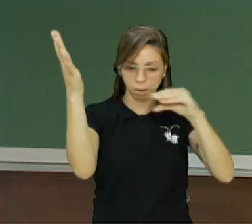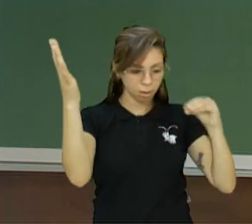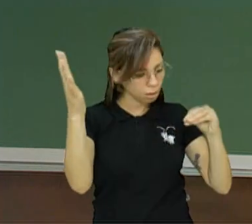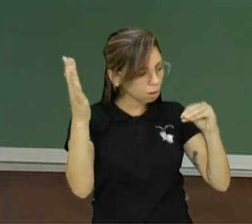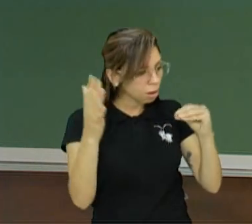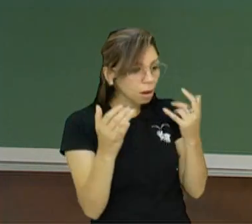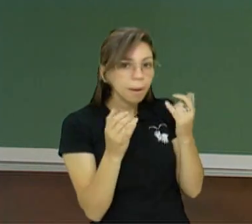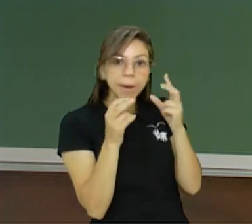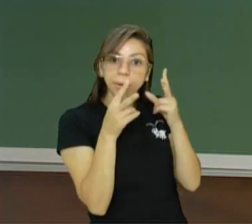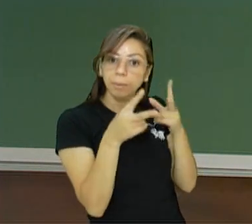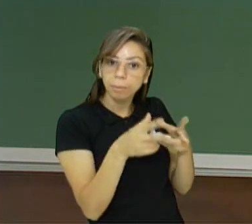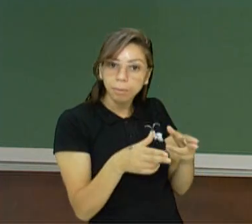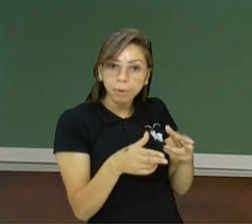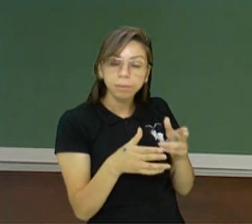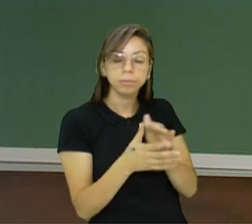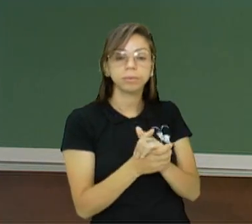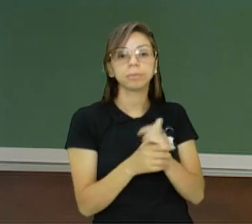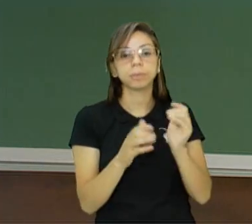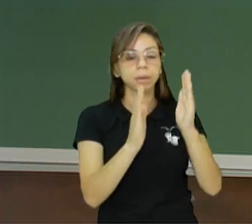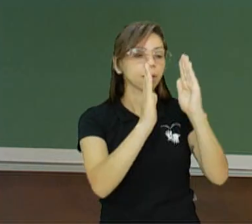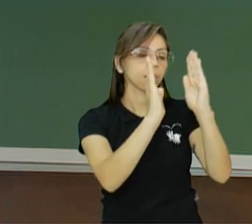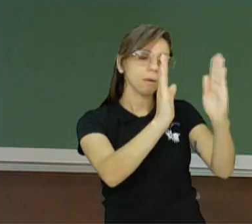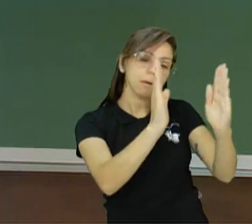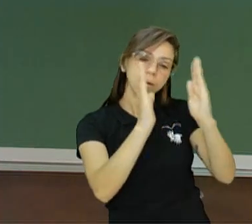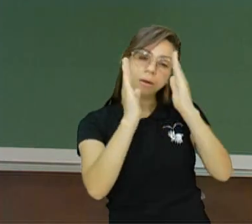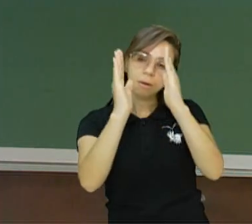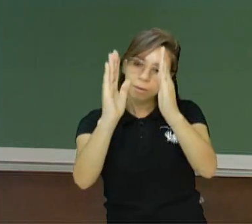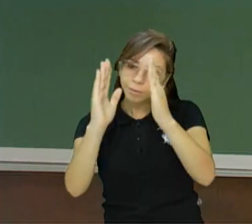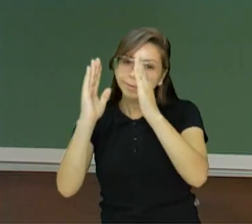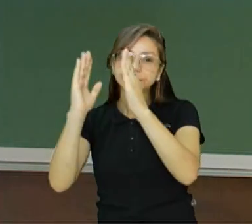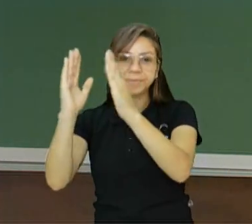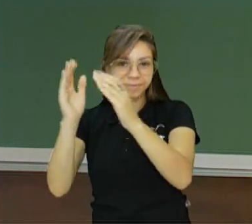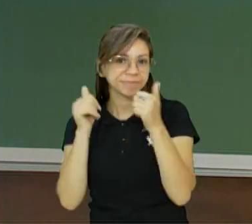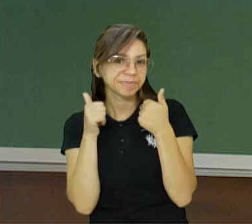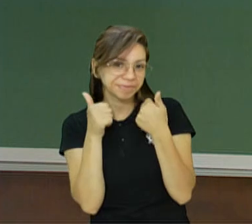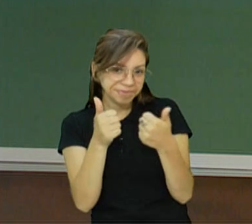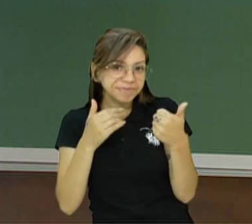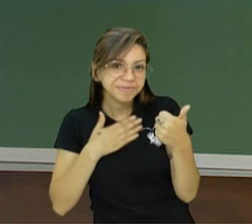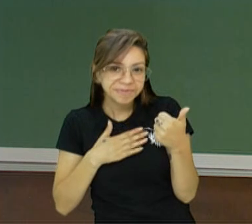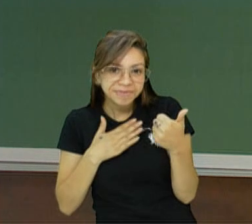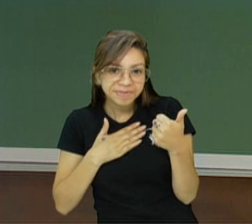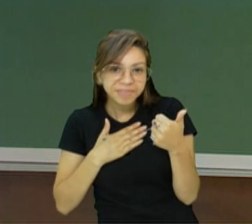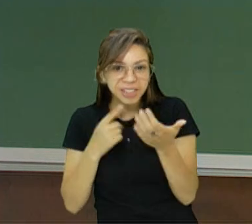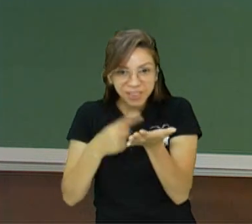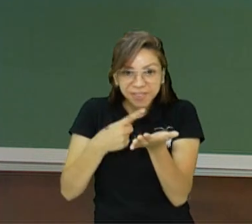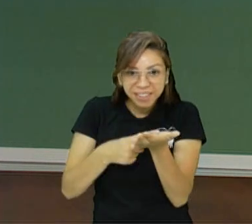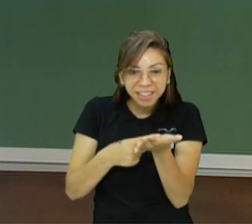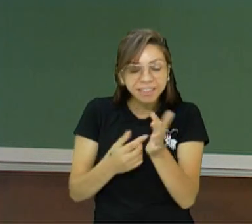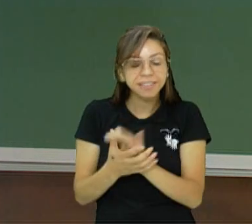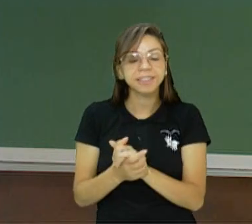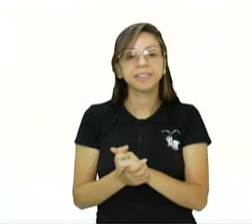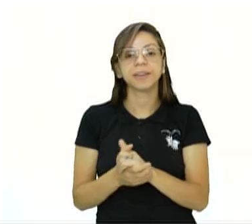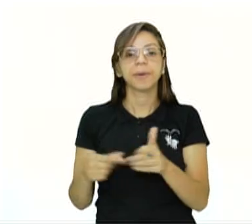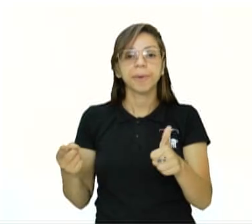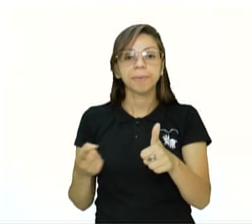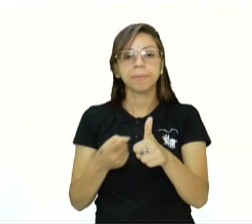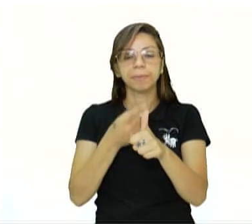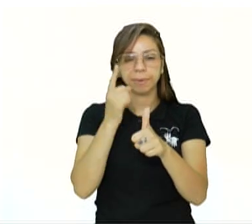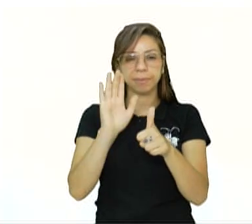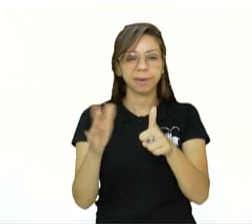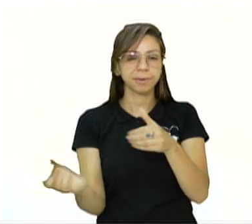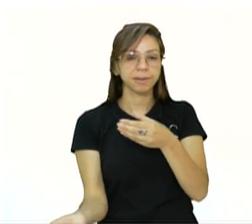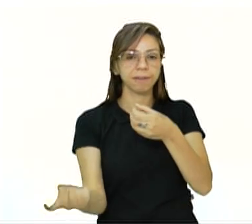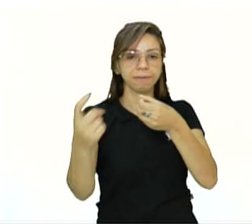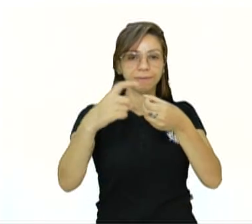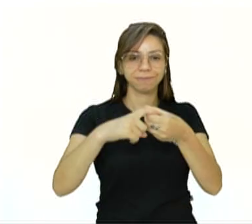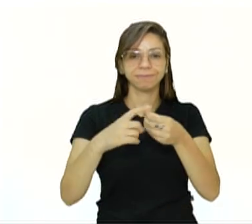vocês. Realmente um passo a passo. Tranquilo? Então, montem esse primeiro passo e daqui a pouco a